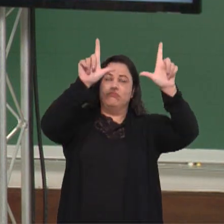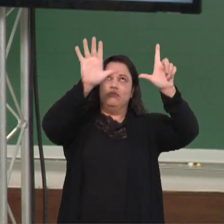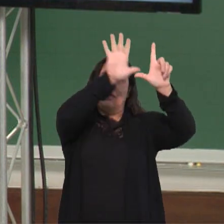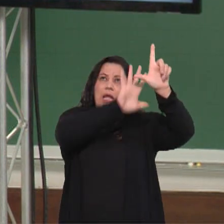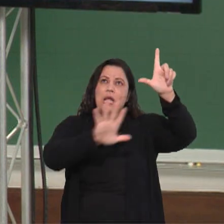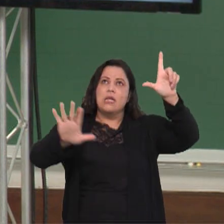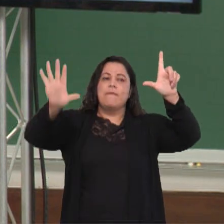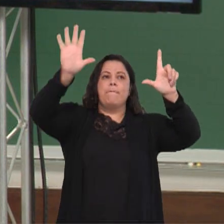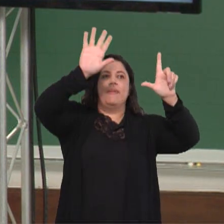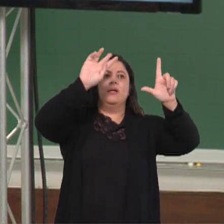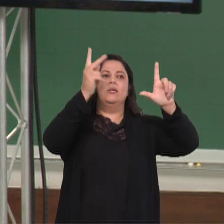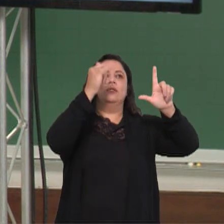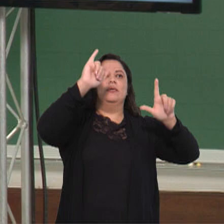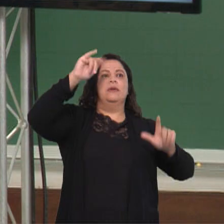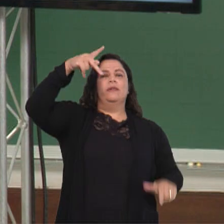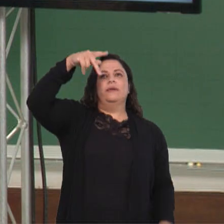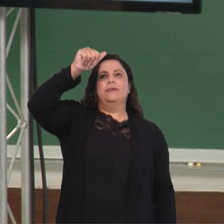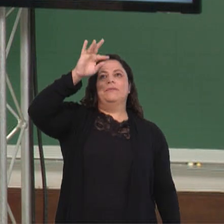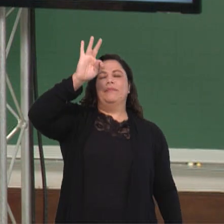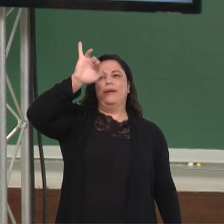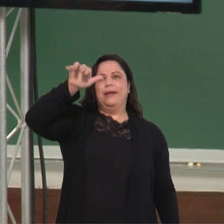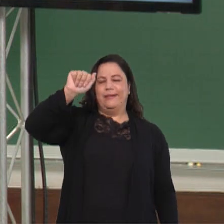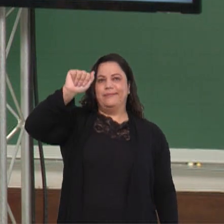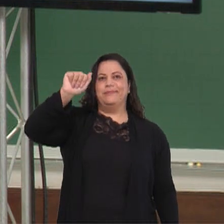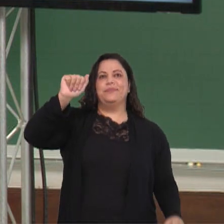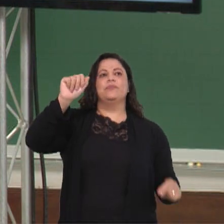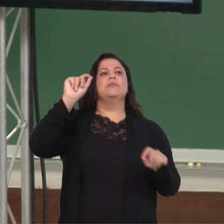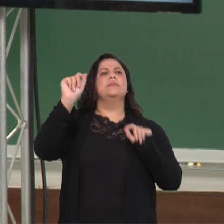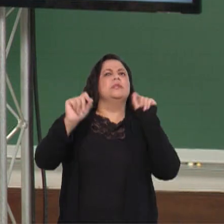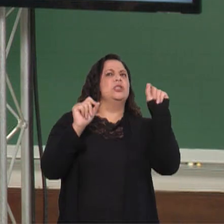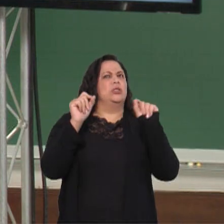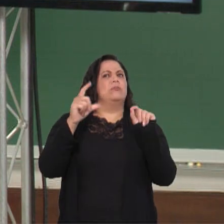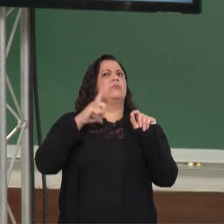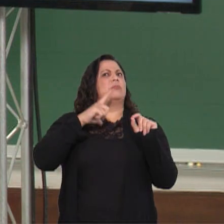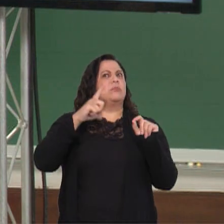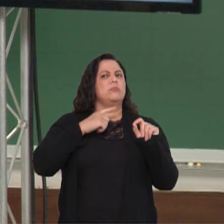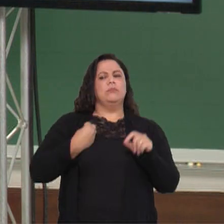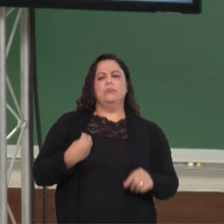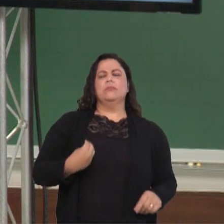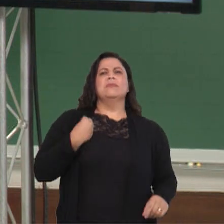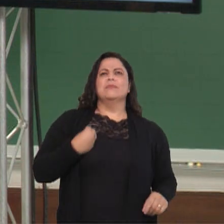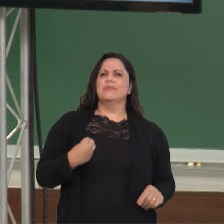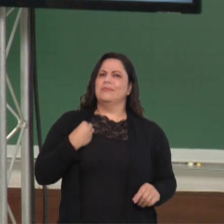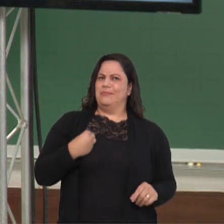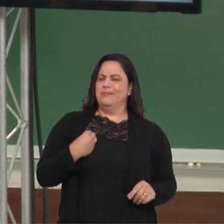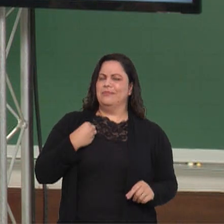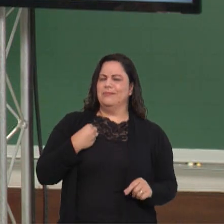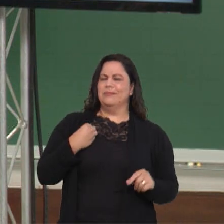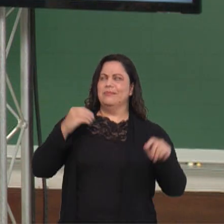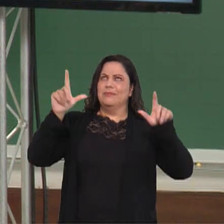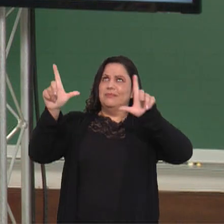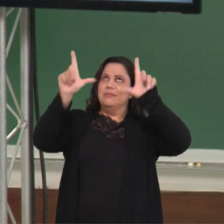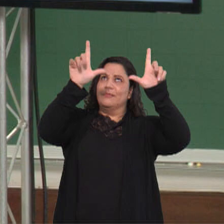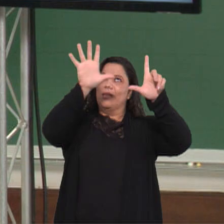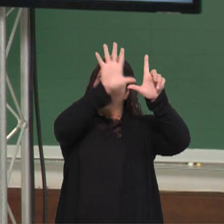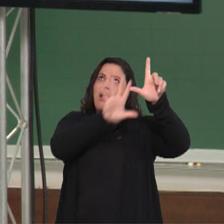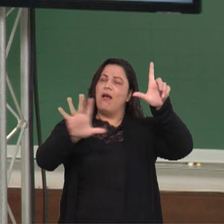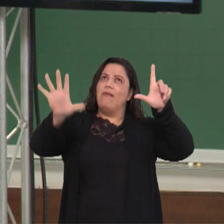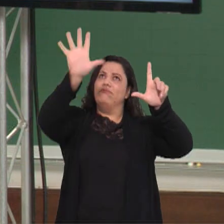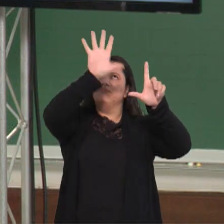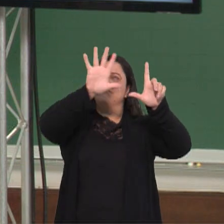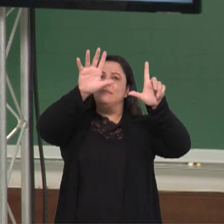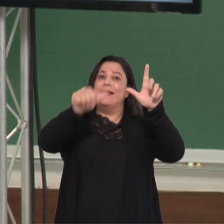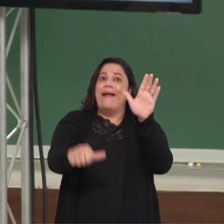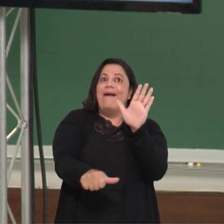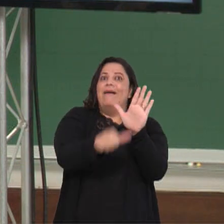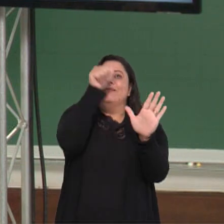poucas informações sobre isso, que em Alexandria tenha vivido aquela que foi provavelmente uma das primeiras